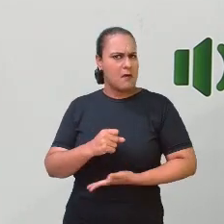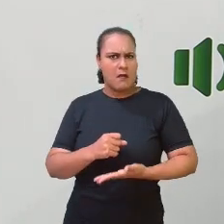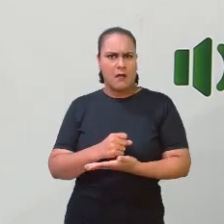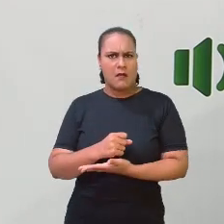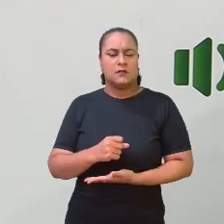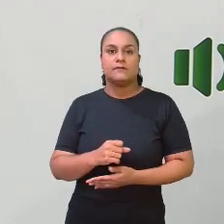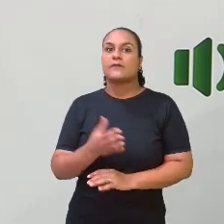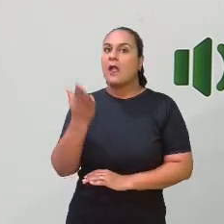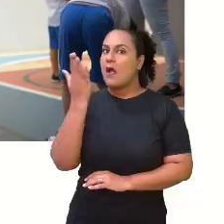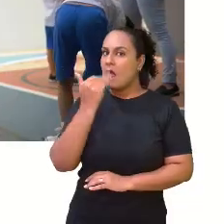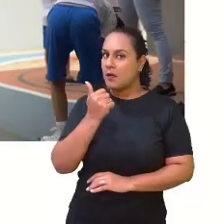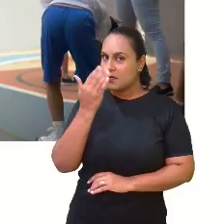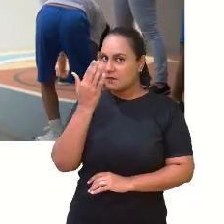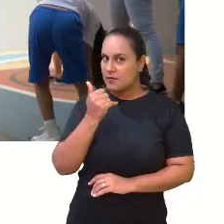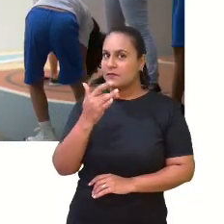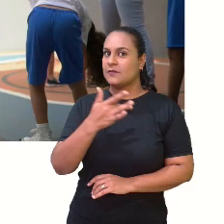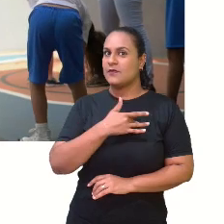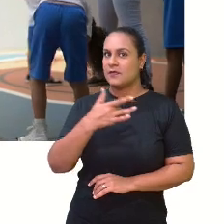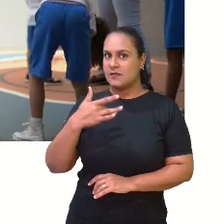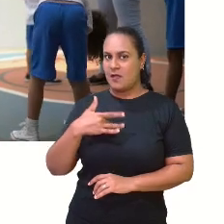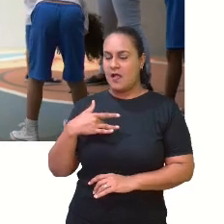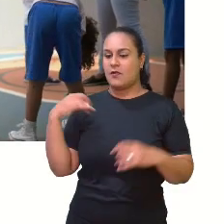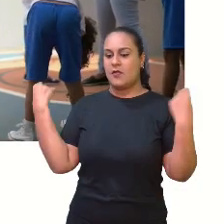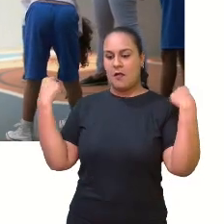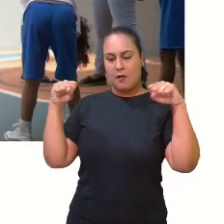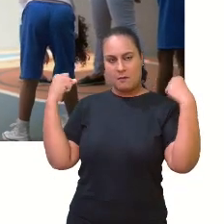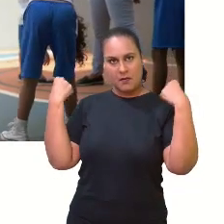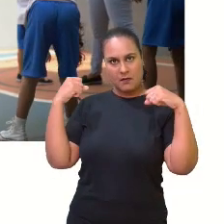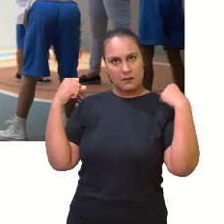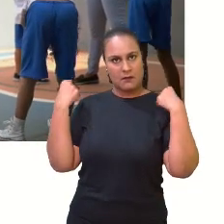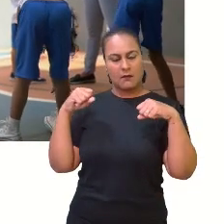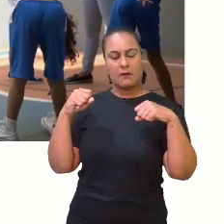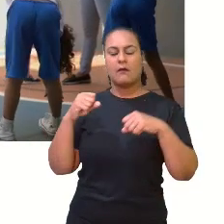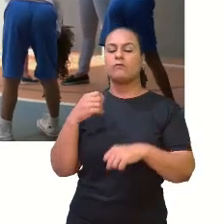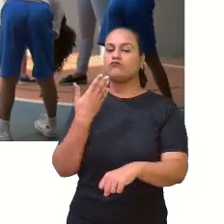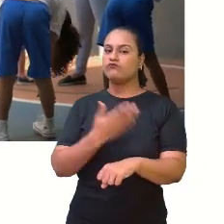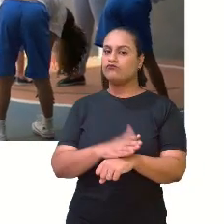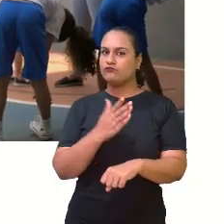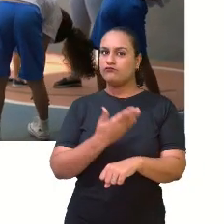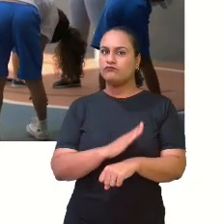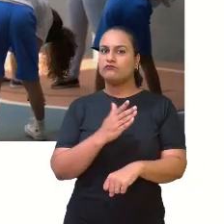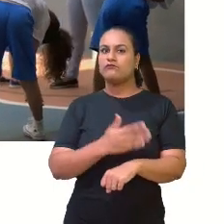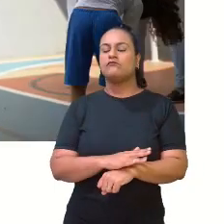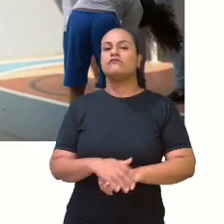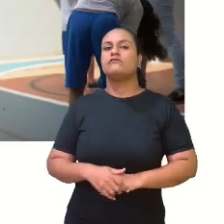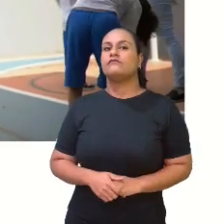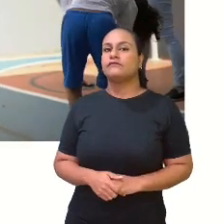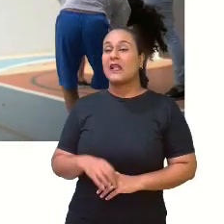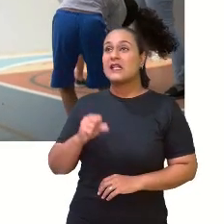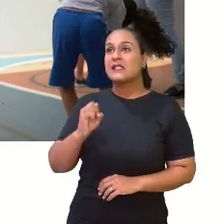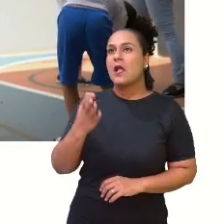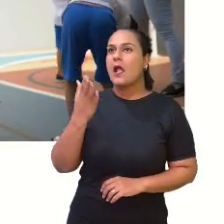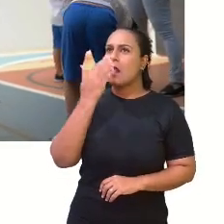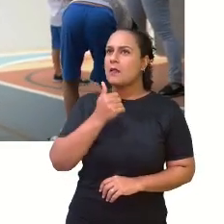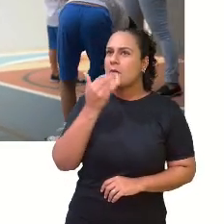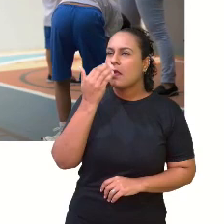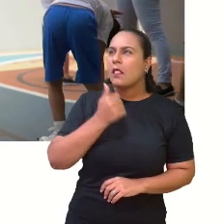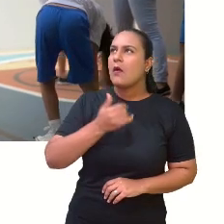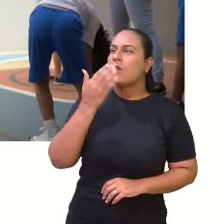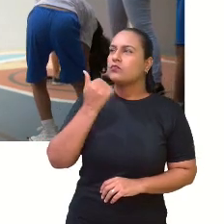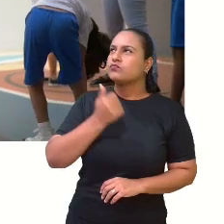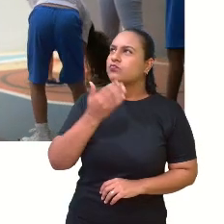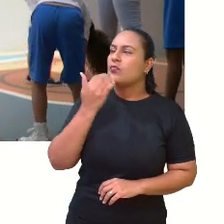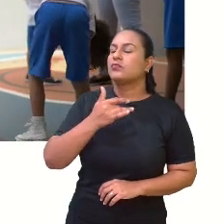básicos: alimentação e prática de atividade. Quanto melhor a gente se alimentar e quanto mais a